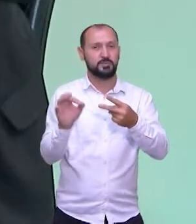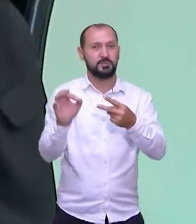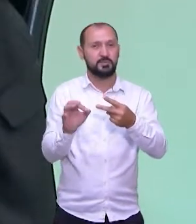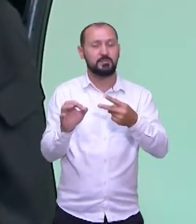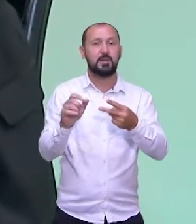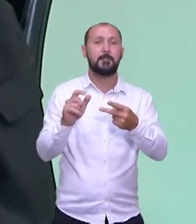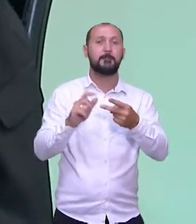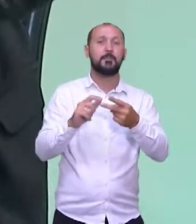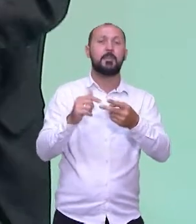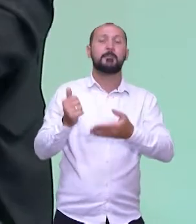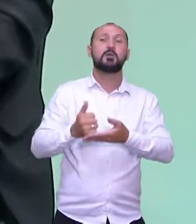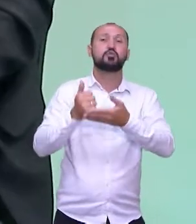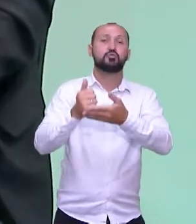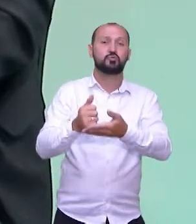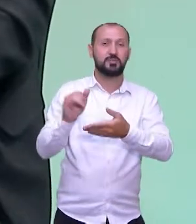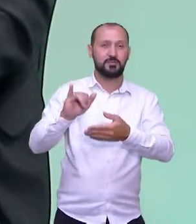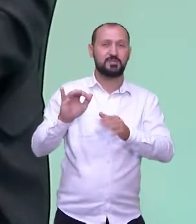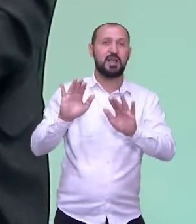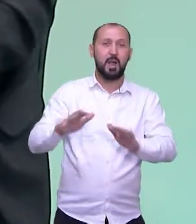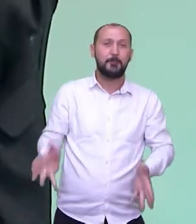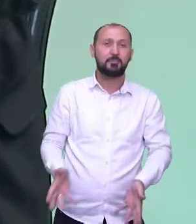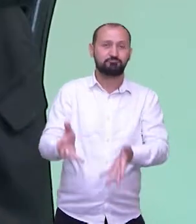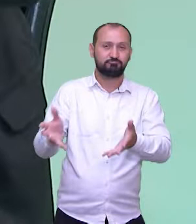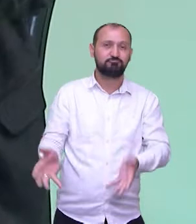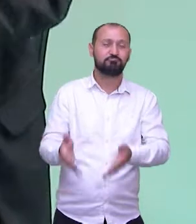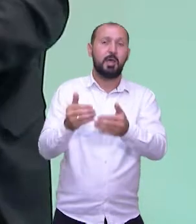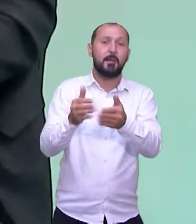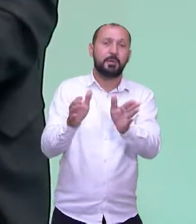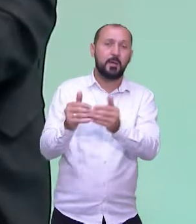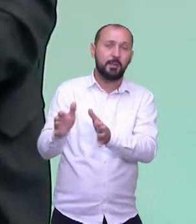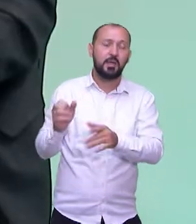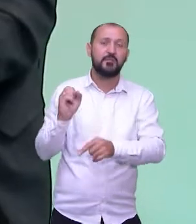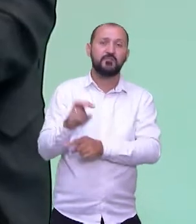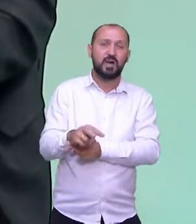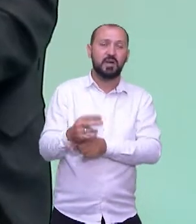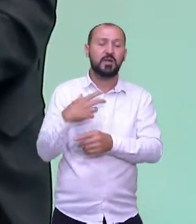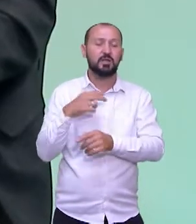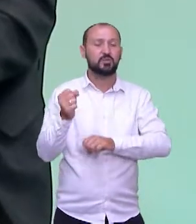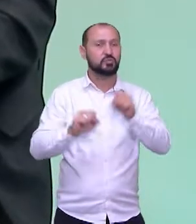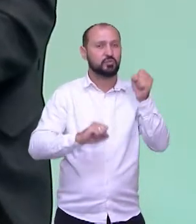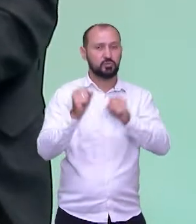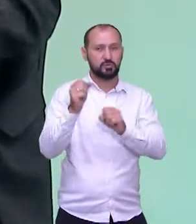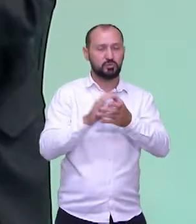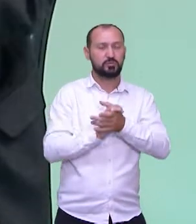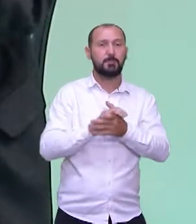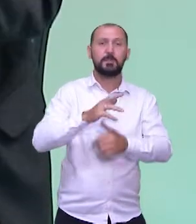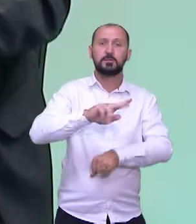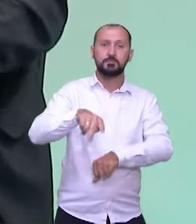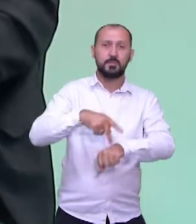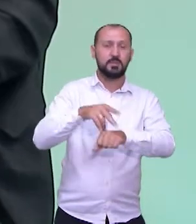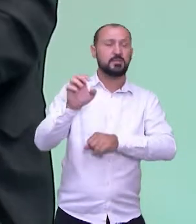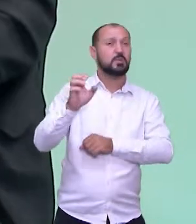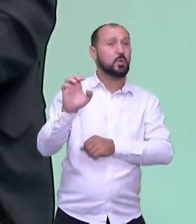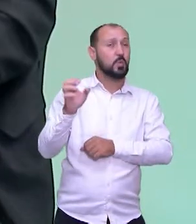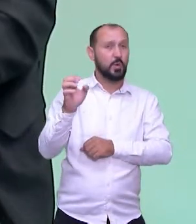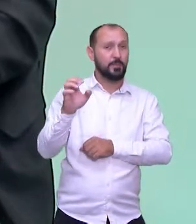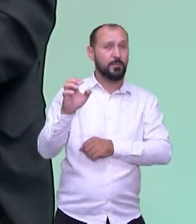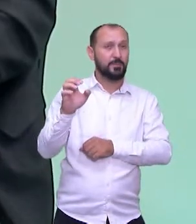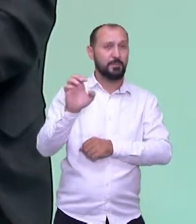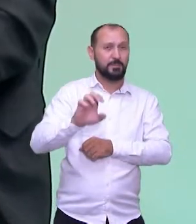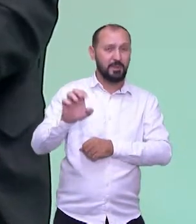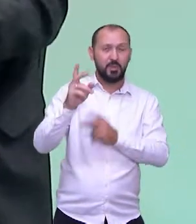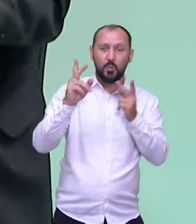11% para situações de benefícios fiscais, para fomentar a geração de empregos e indústrias. Todos os países da Europa seguem nessa